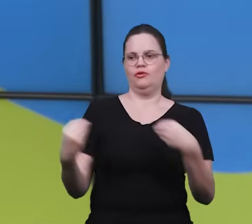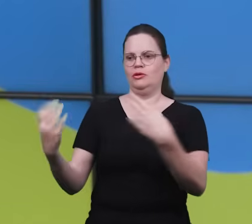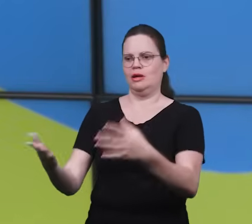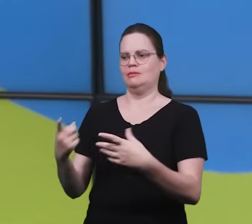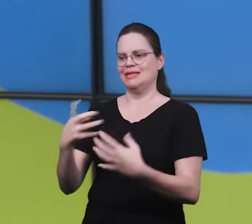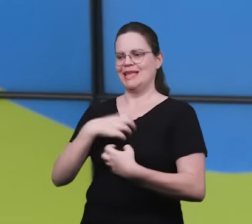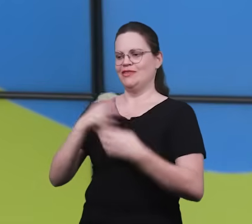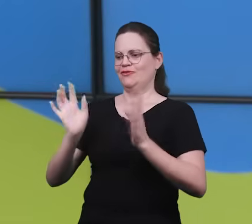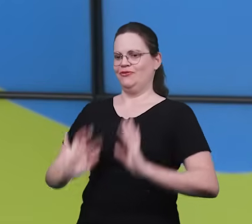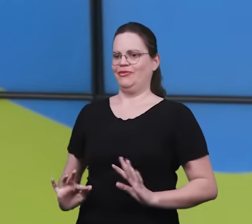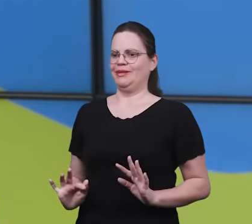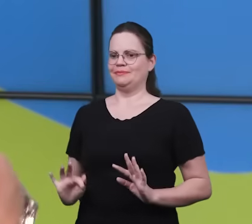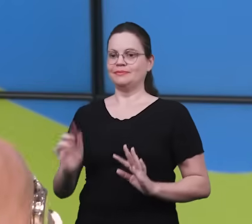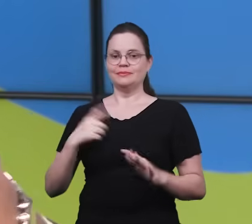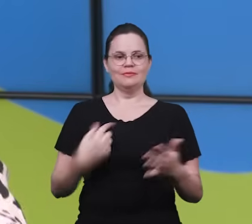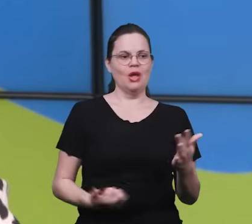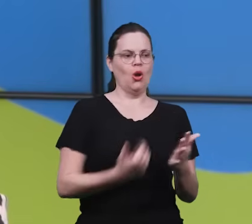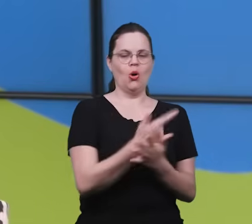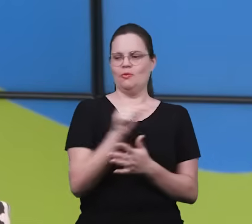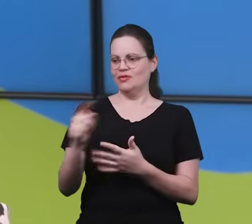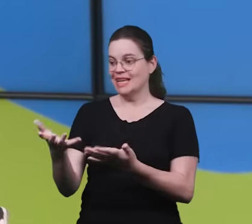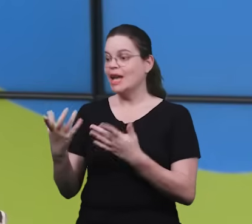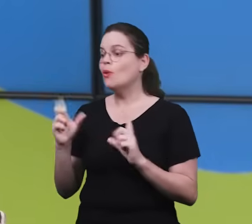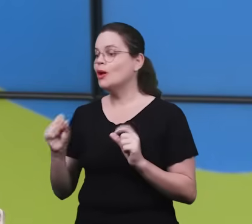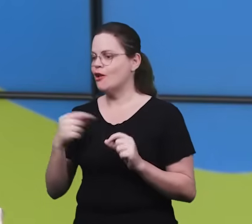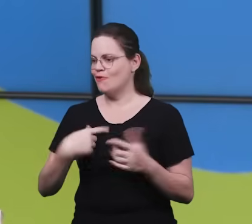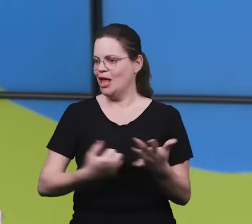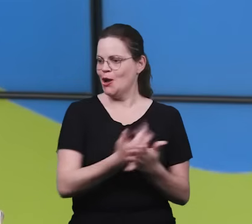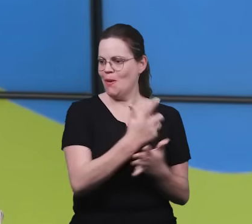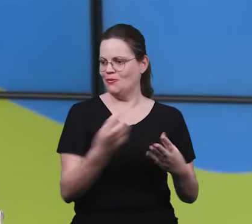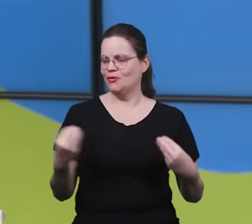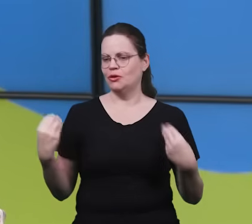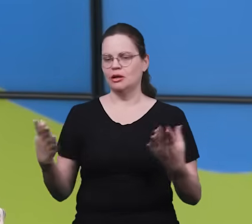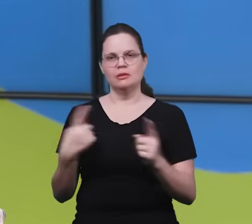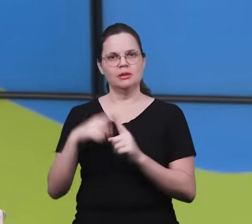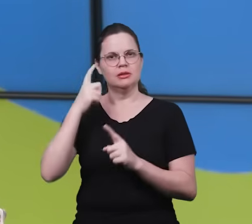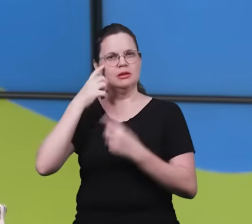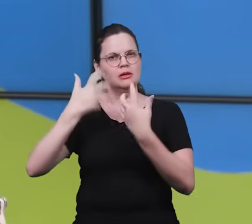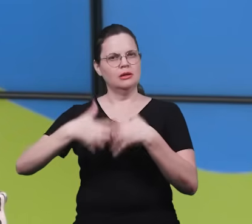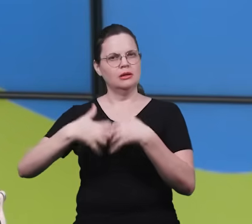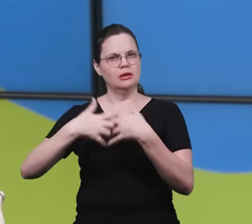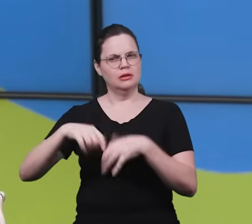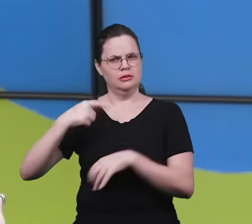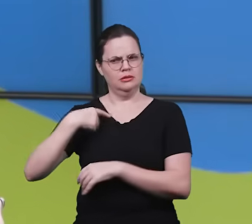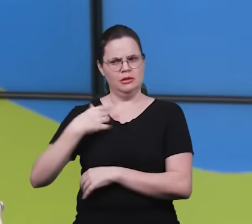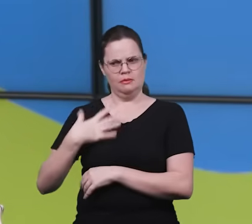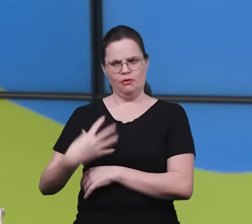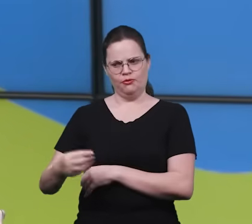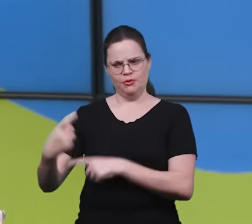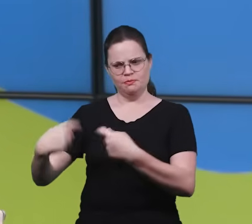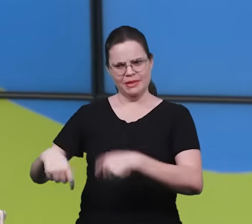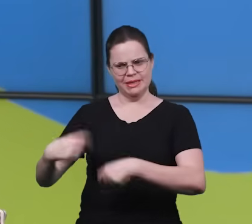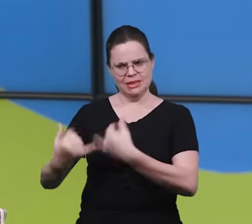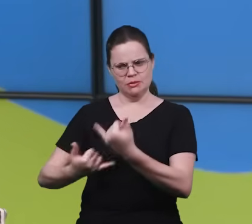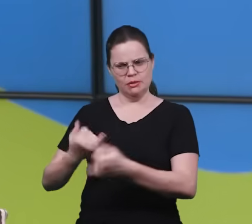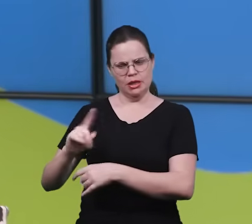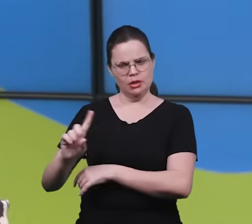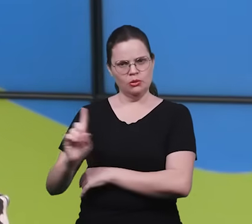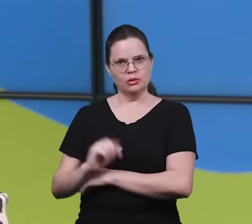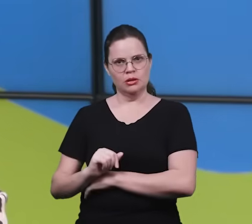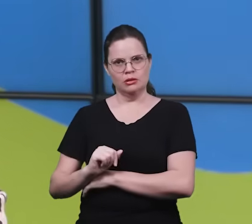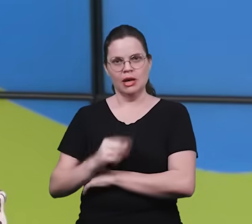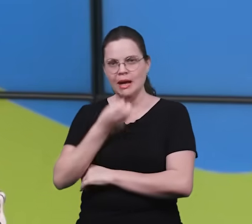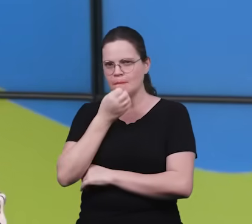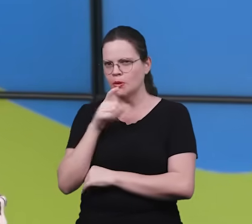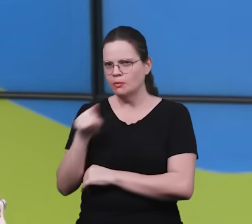filho feliz, eu vou lá e compro o que ele quer, mas tem que ter uma reflexão. O meu filho precisa desse brinquedo? Isso vai